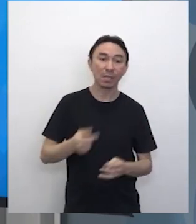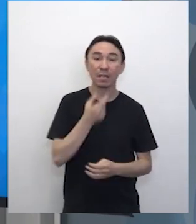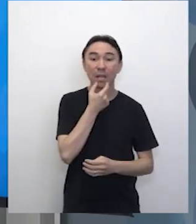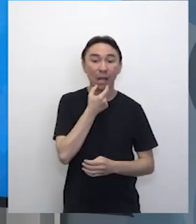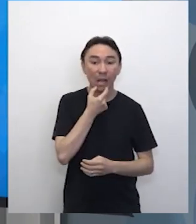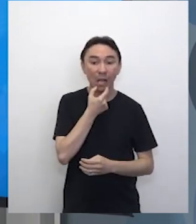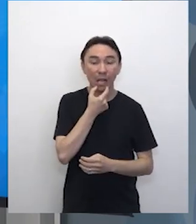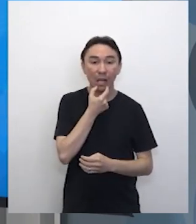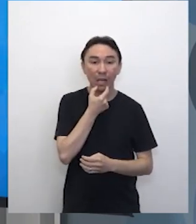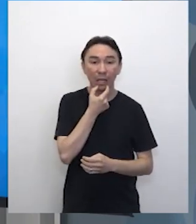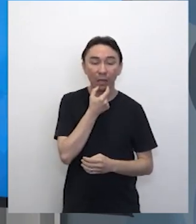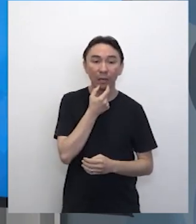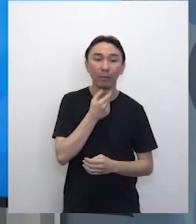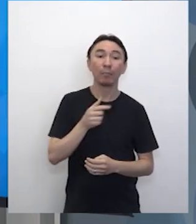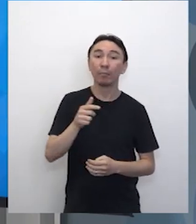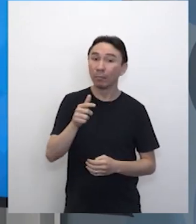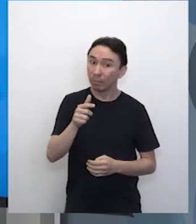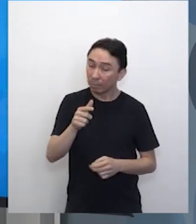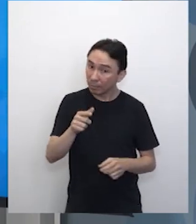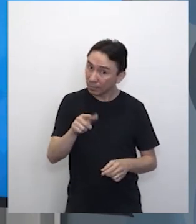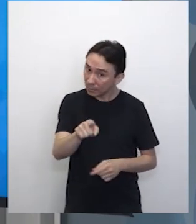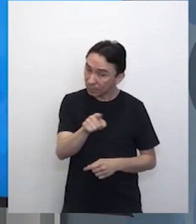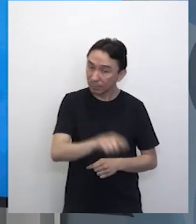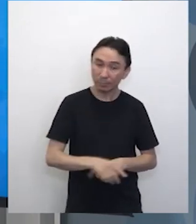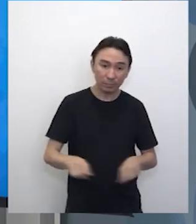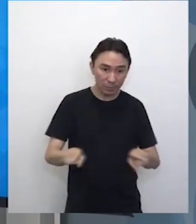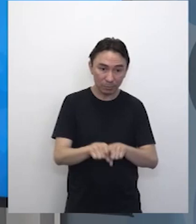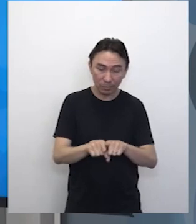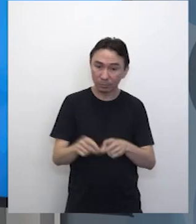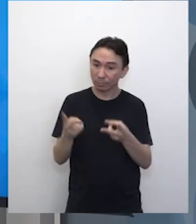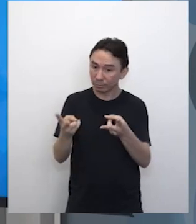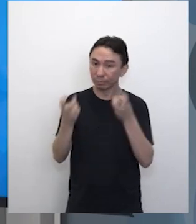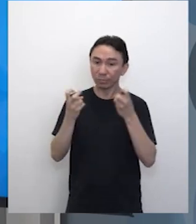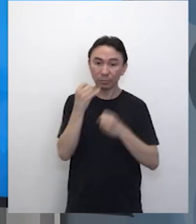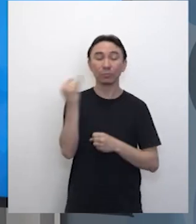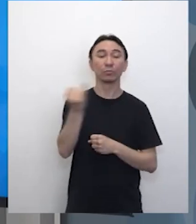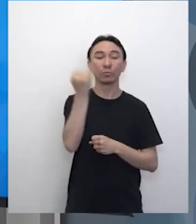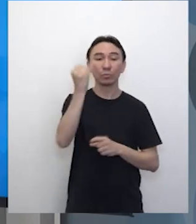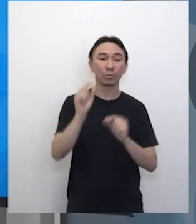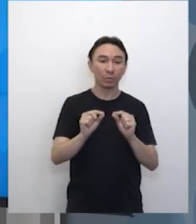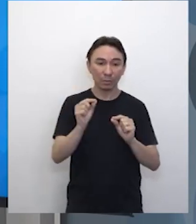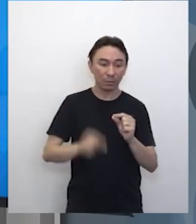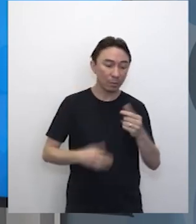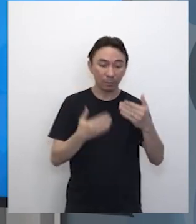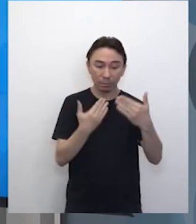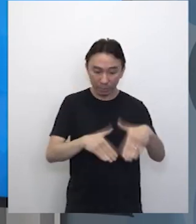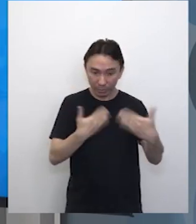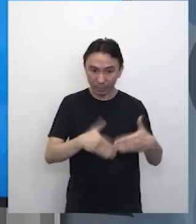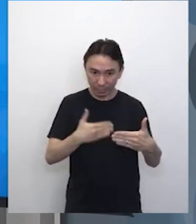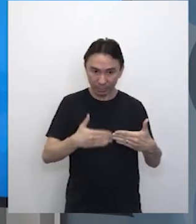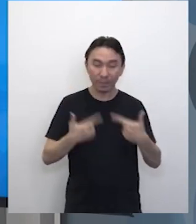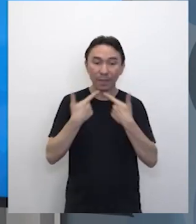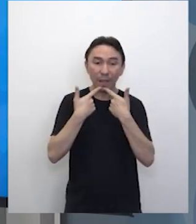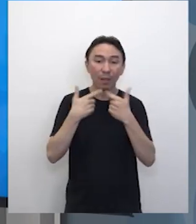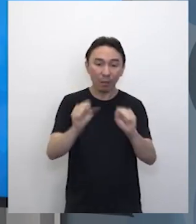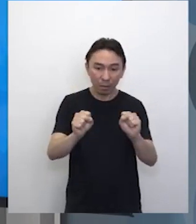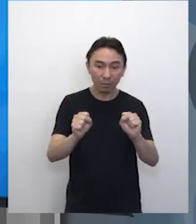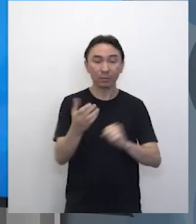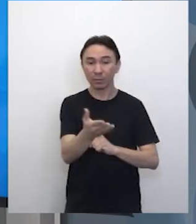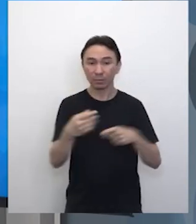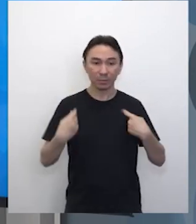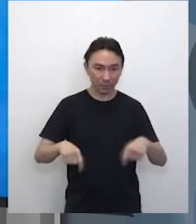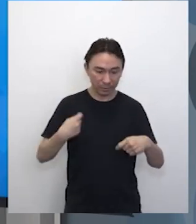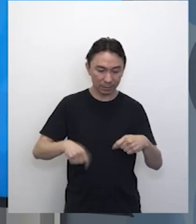E, importante notar, que nesta prova de linguagens, você tem que se ater às habilidades e às